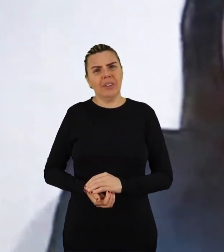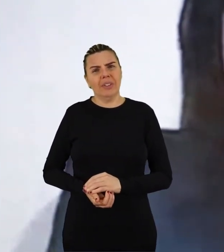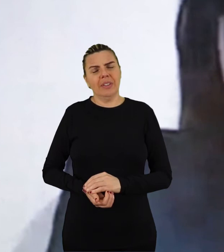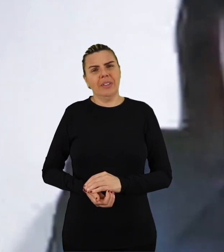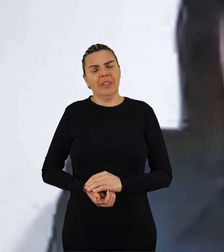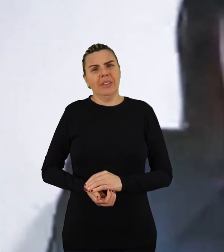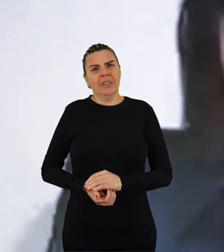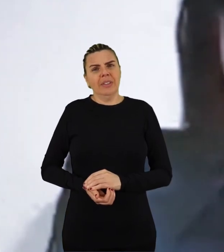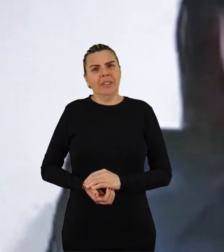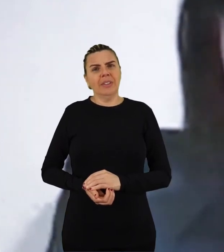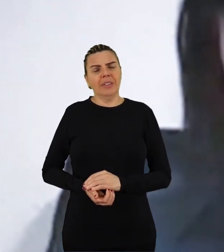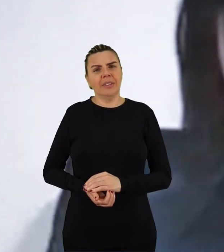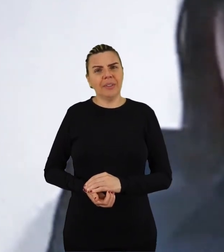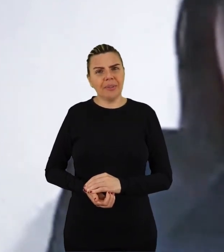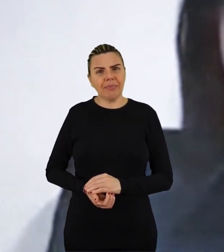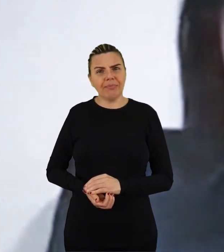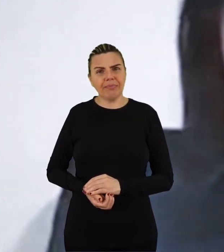E aí